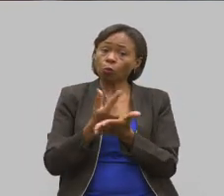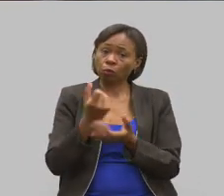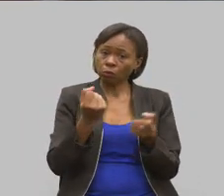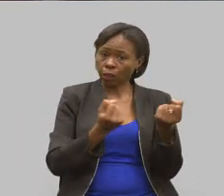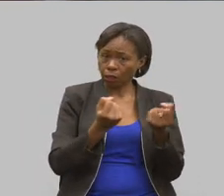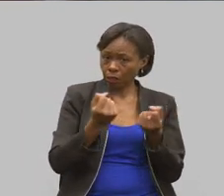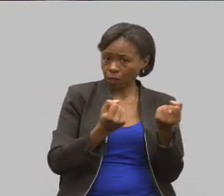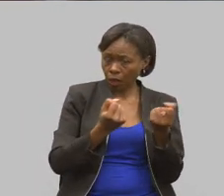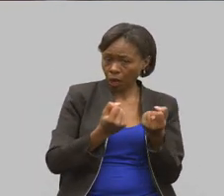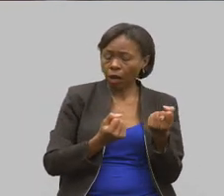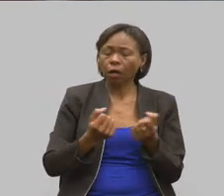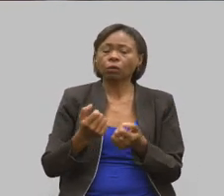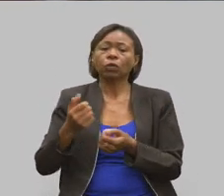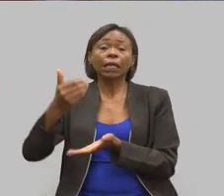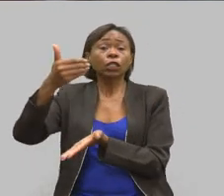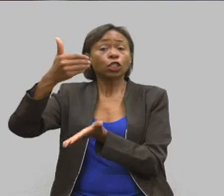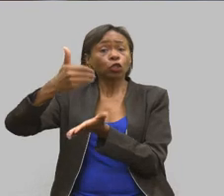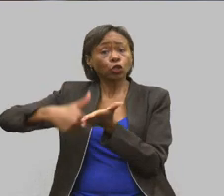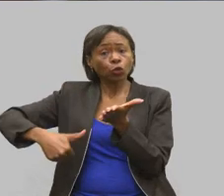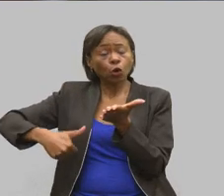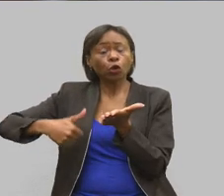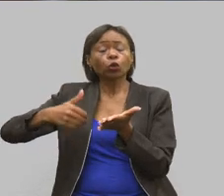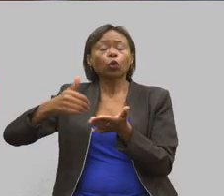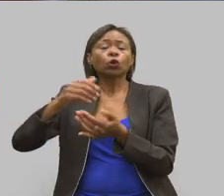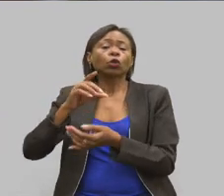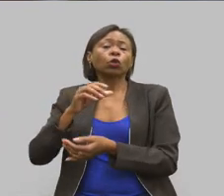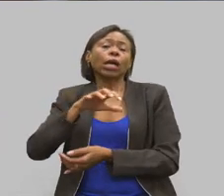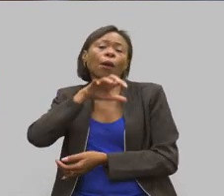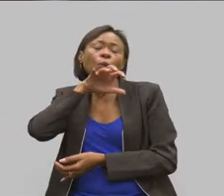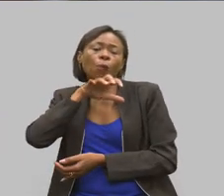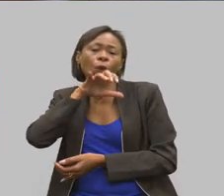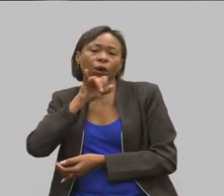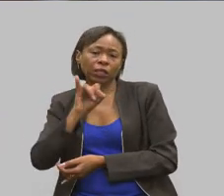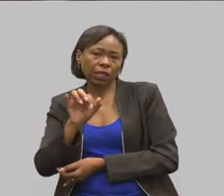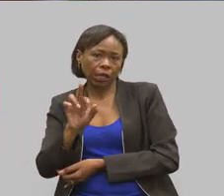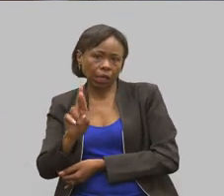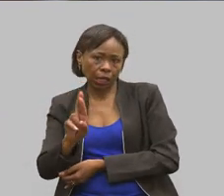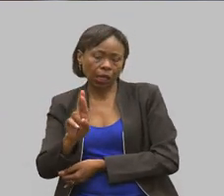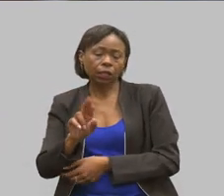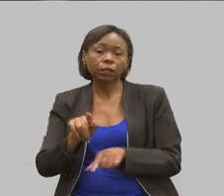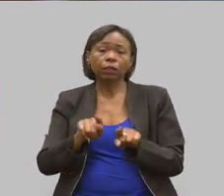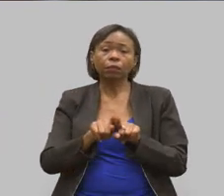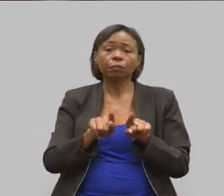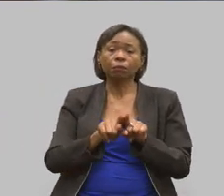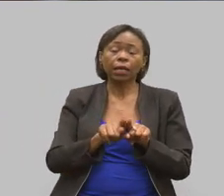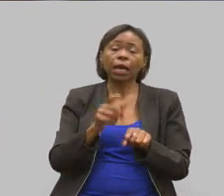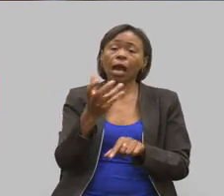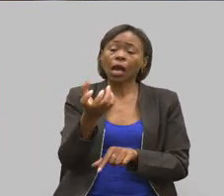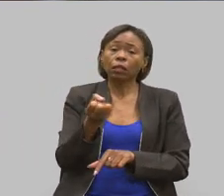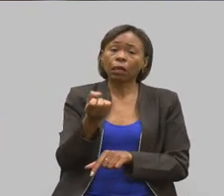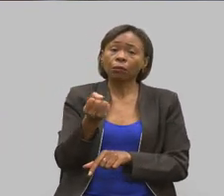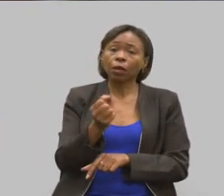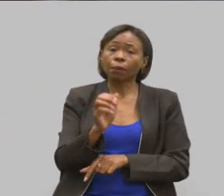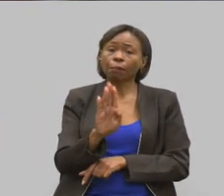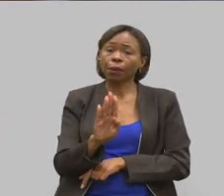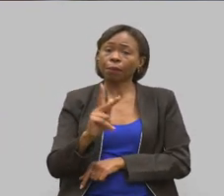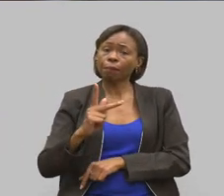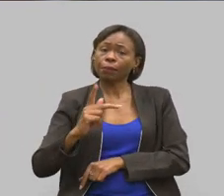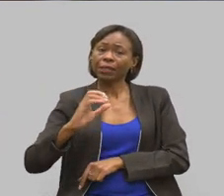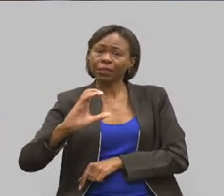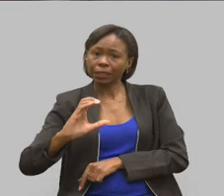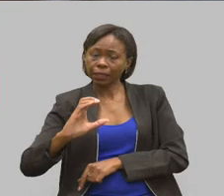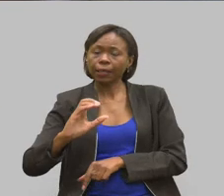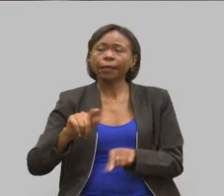declaração do Imposto de Renda benefício de prestação continuada BPC condição especial para se